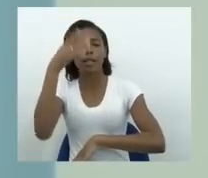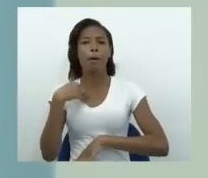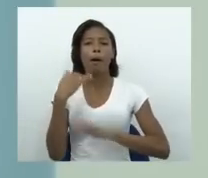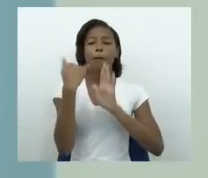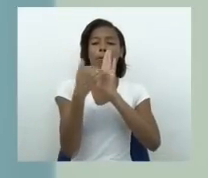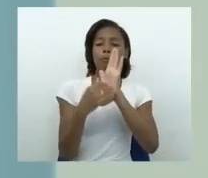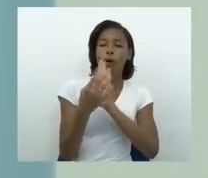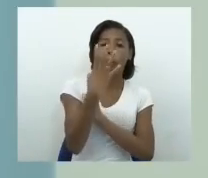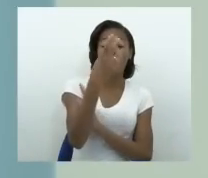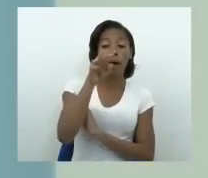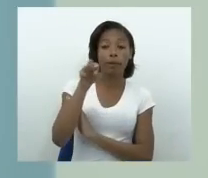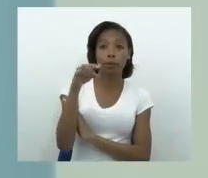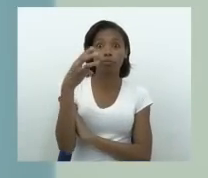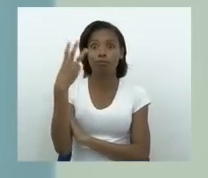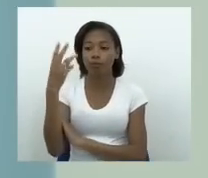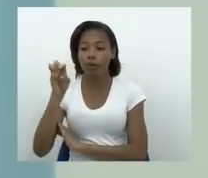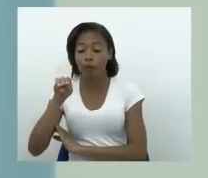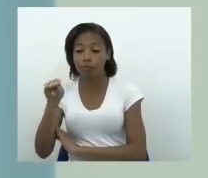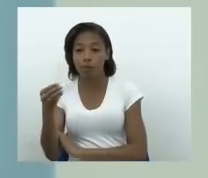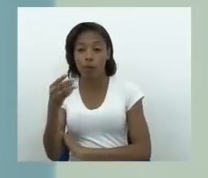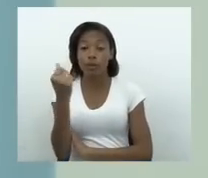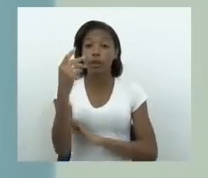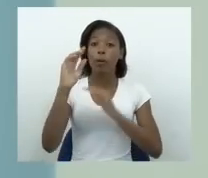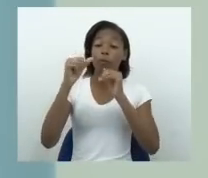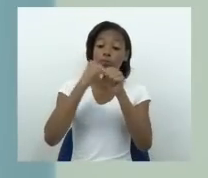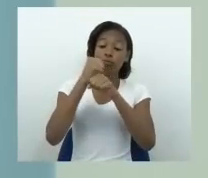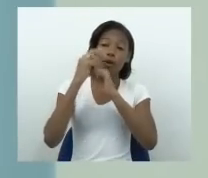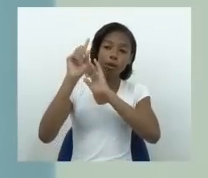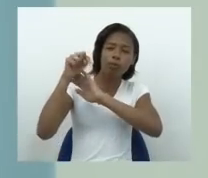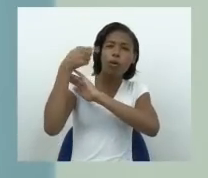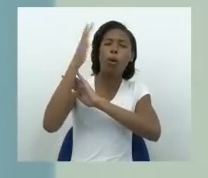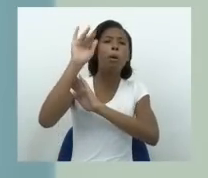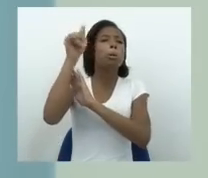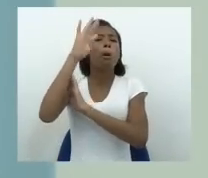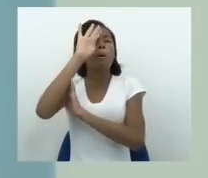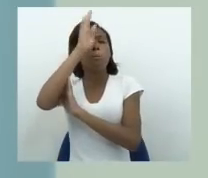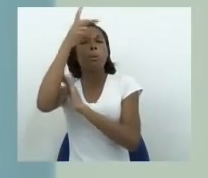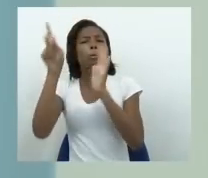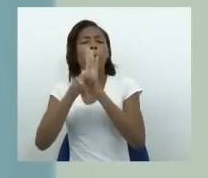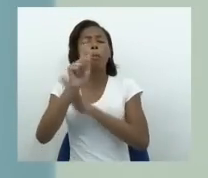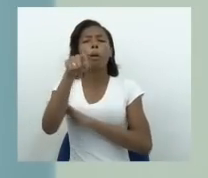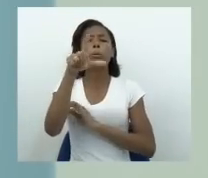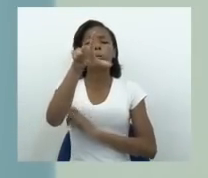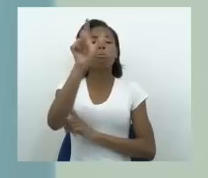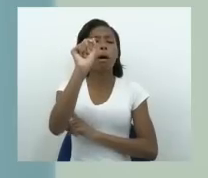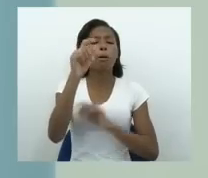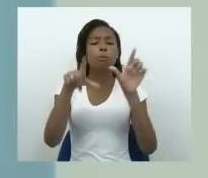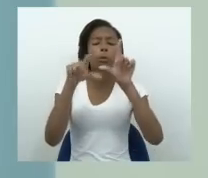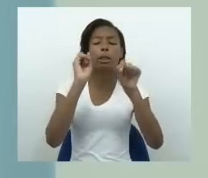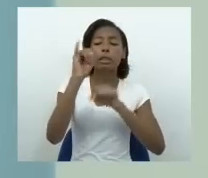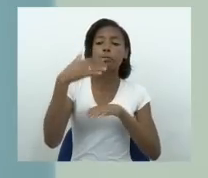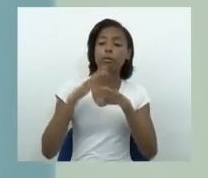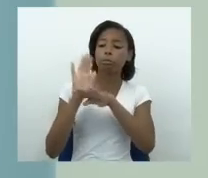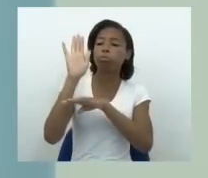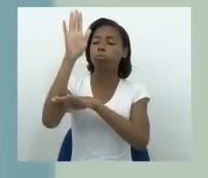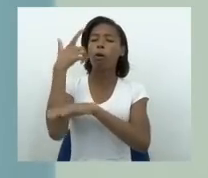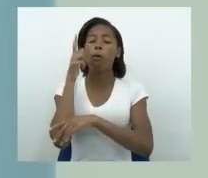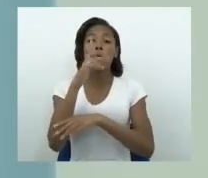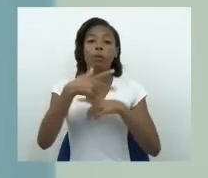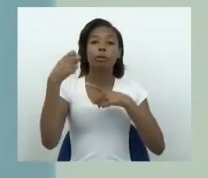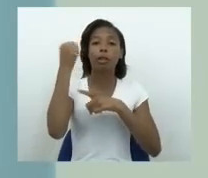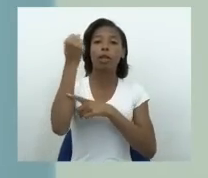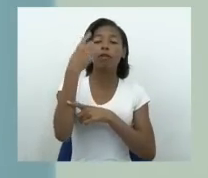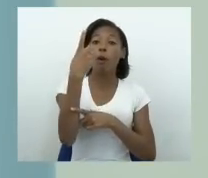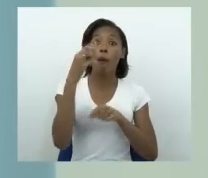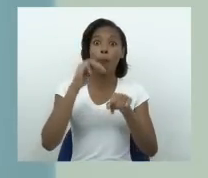de 4,3 bilhões de reais para o ano que vem, quais serão as prioridades de seu governo caso o senhor seja eleito? 1 minuto e meio